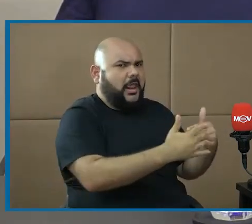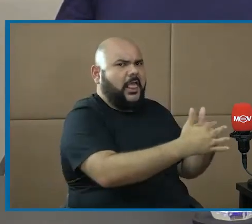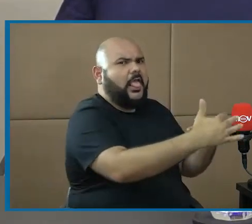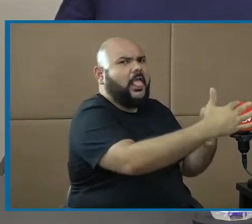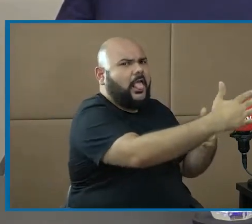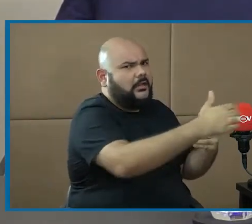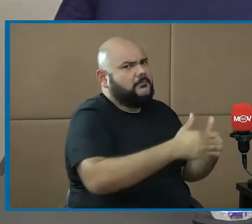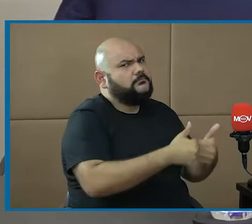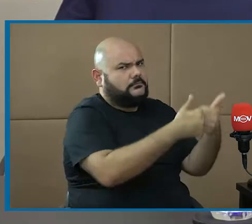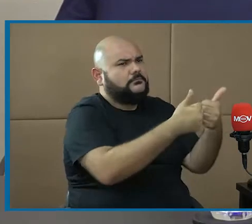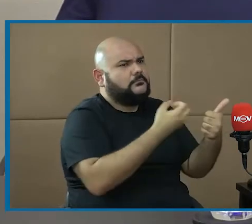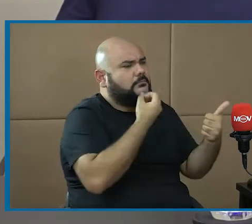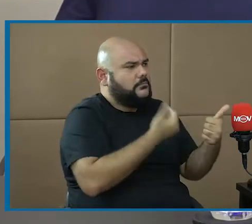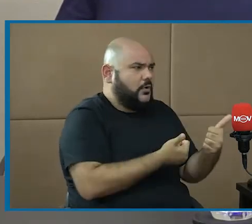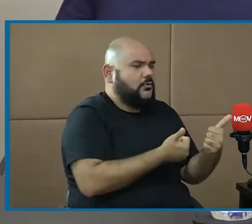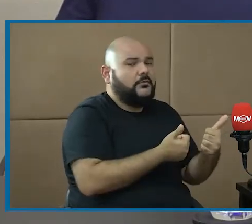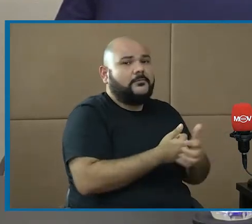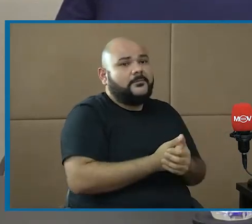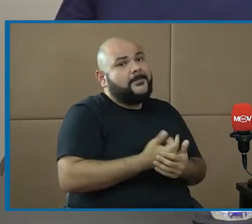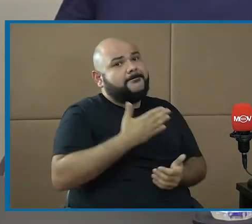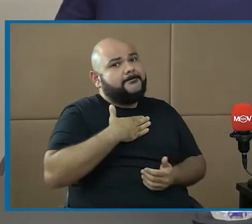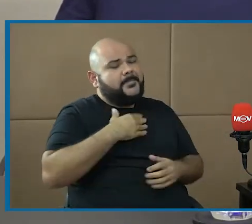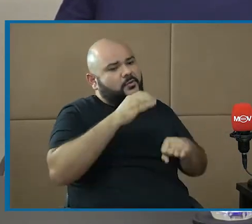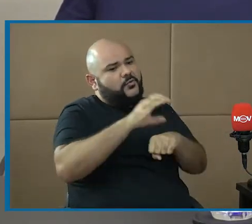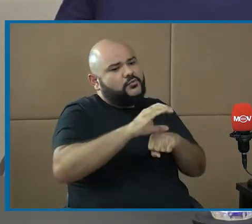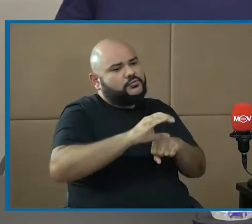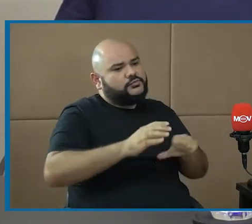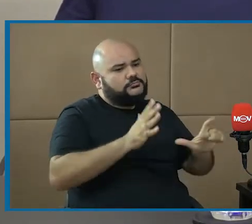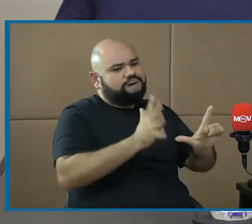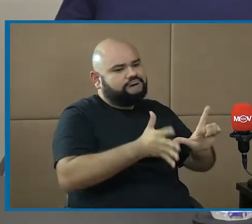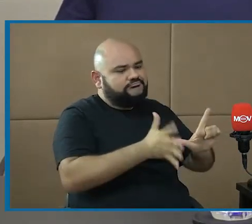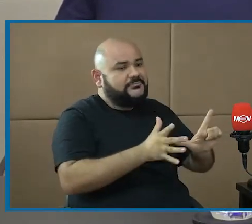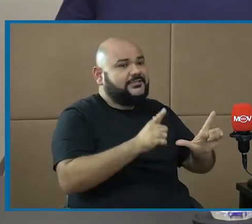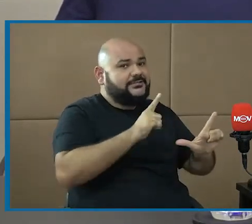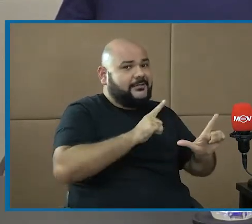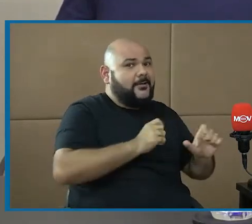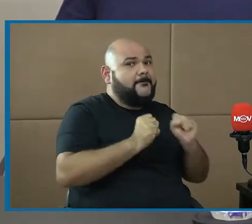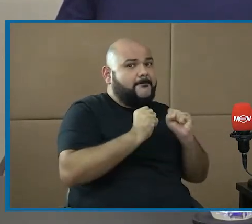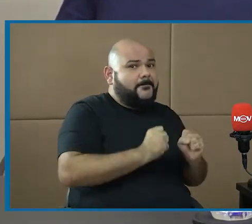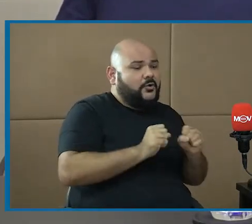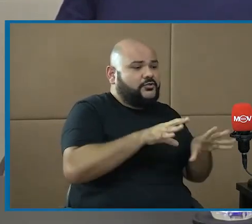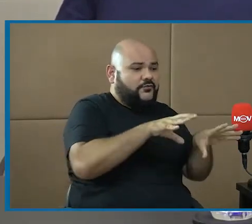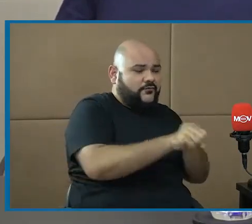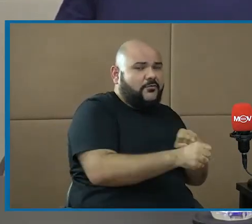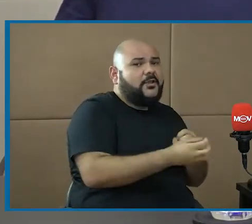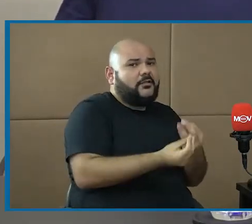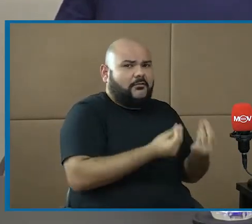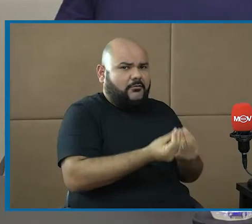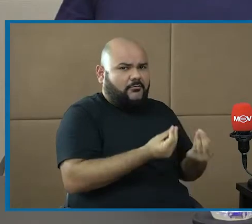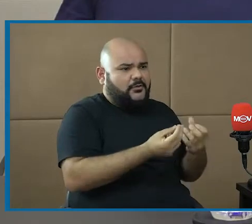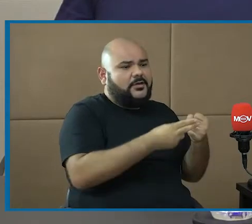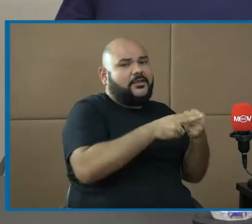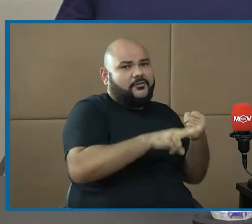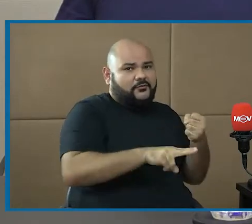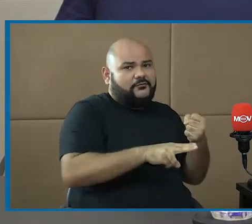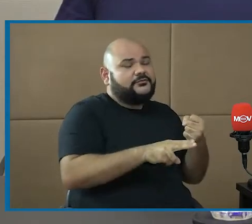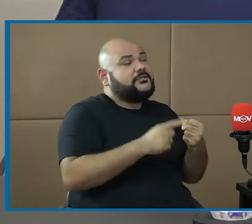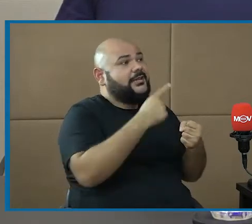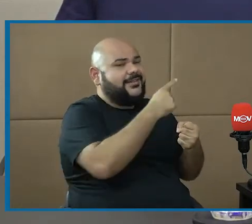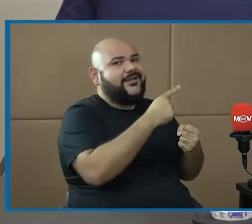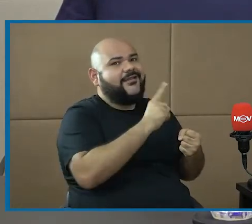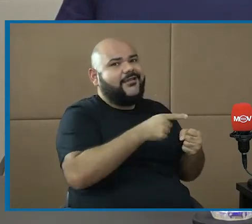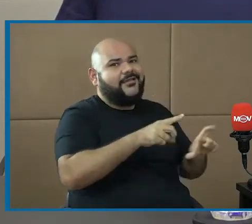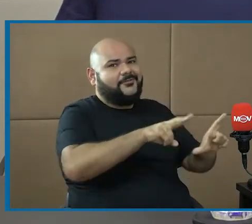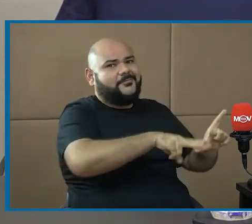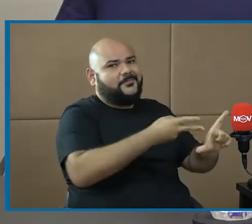Letras Libras, que é o meu curso. Né? Ele tem 2 possibilidades de você se graduar. Né? Na UFES, oferece uma dessas possibilidades, que é